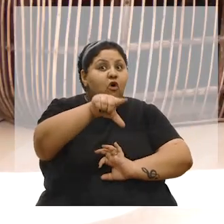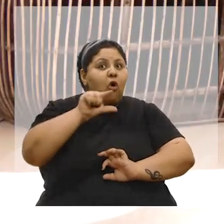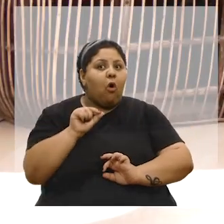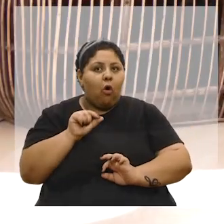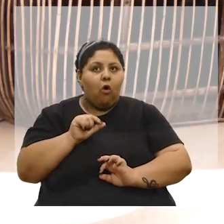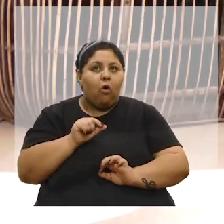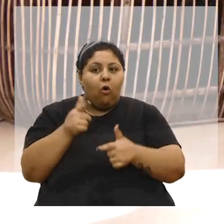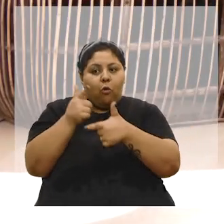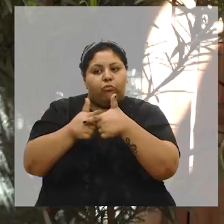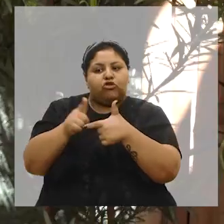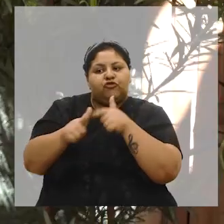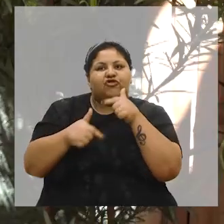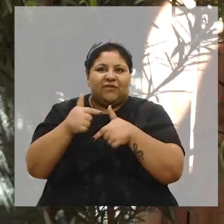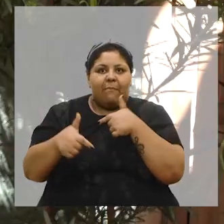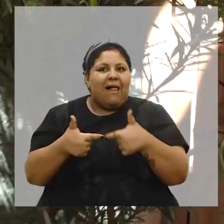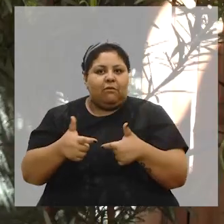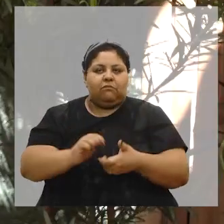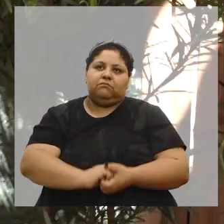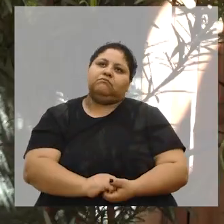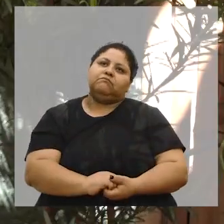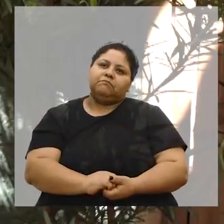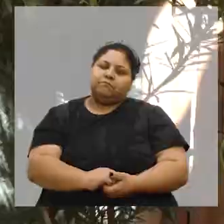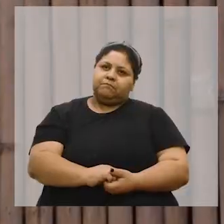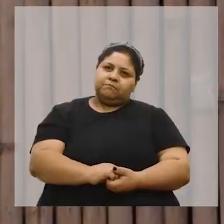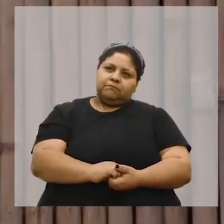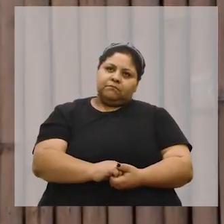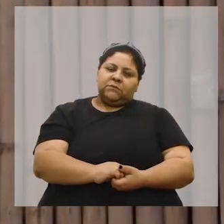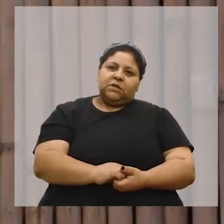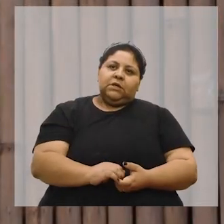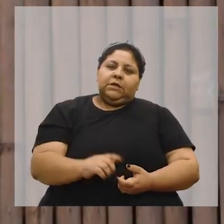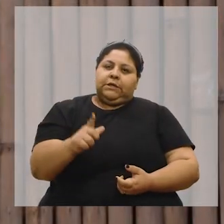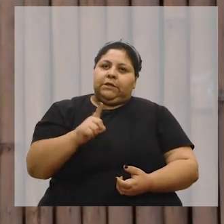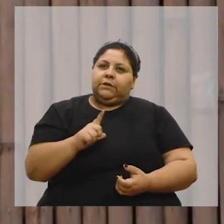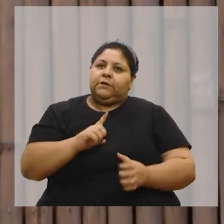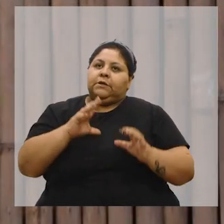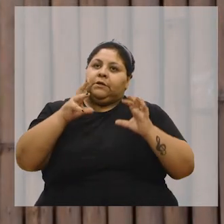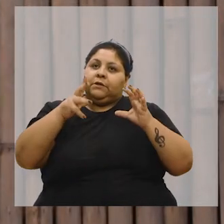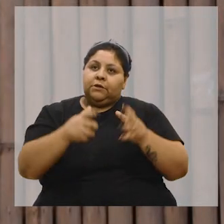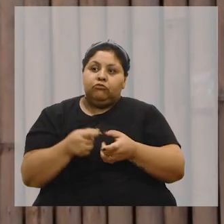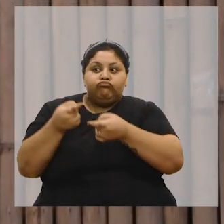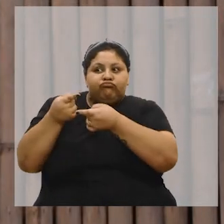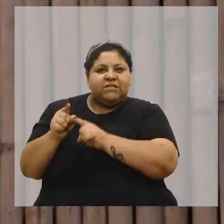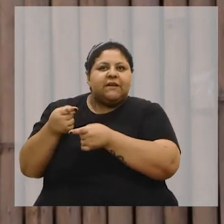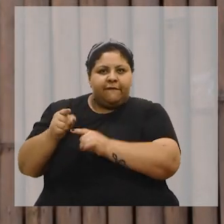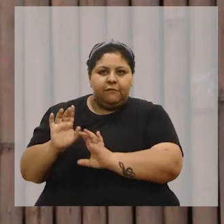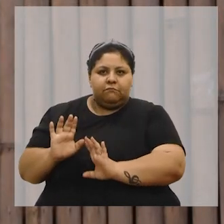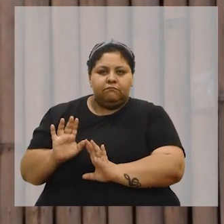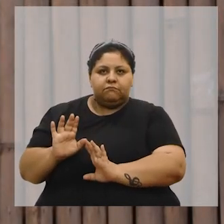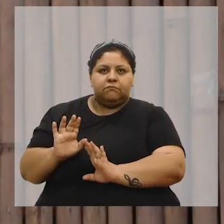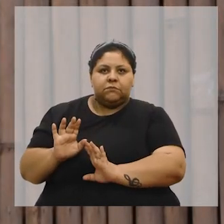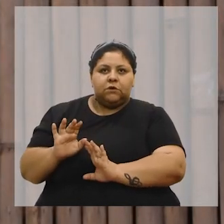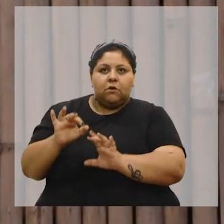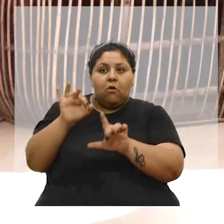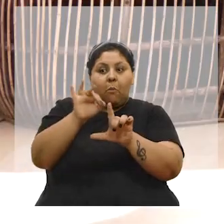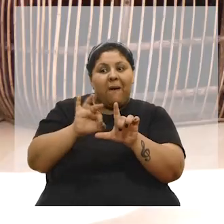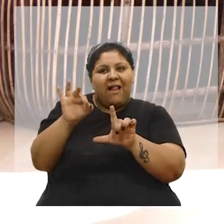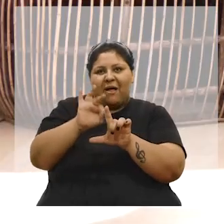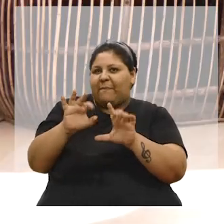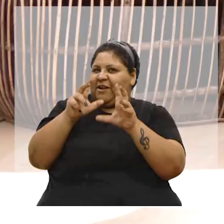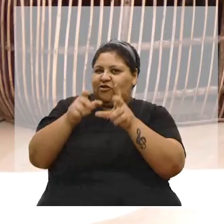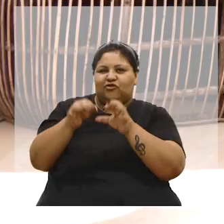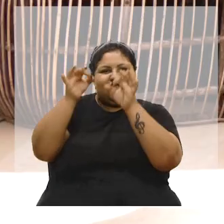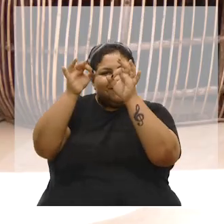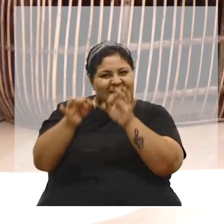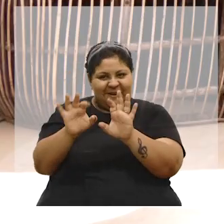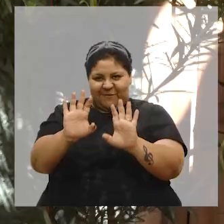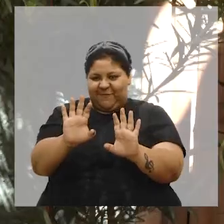resolveu optar por dividir os serviços, né? Sim, tem toda um dos desafios, né? Sim, uma logística